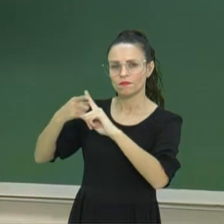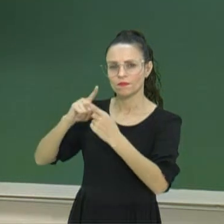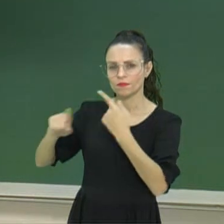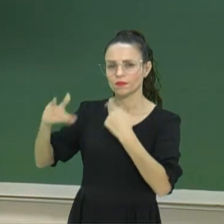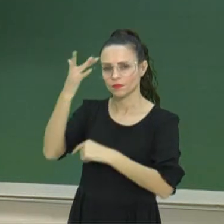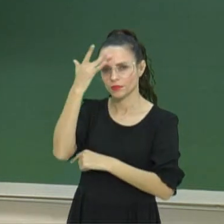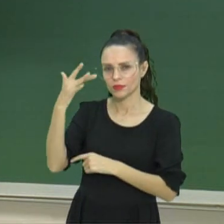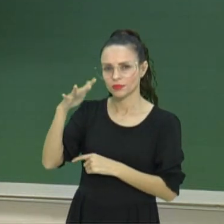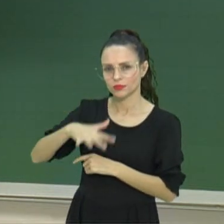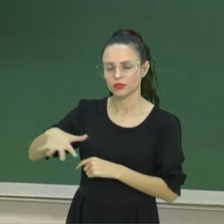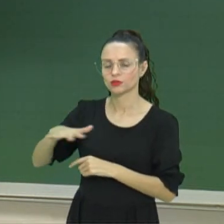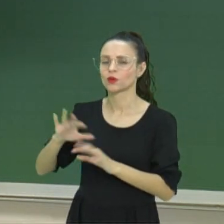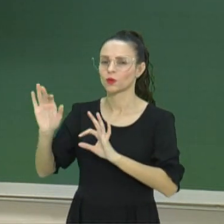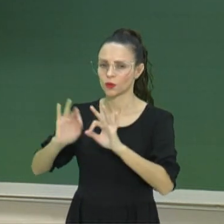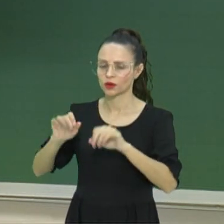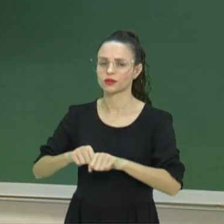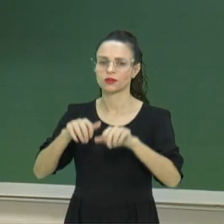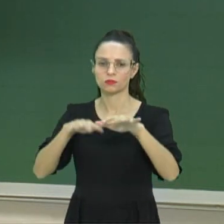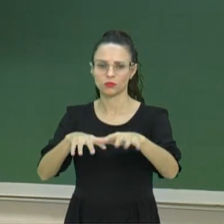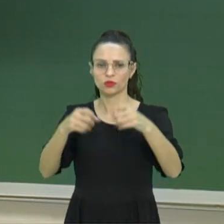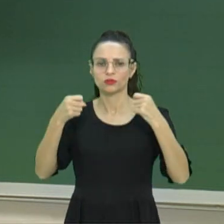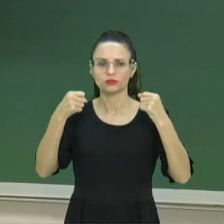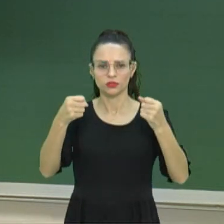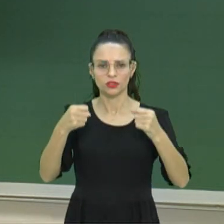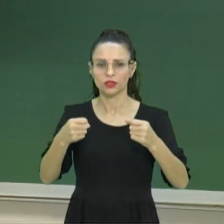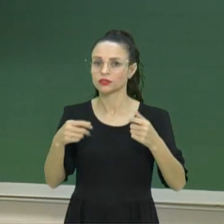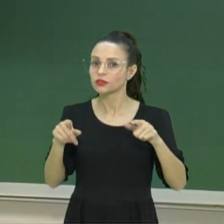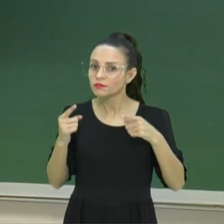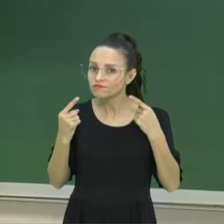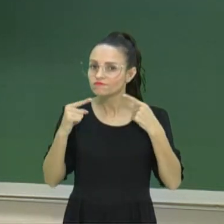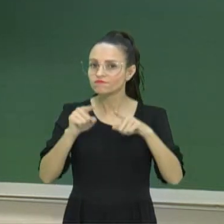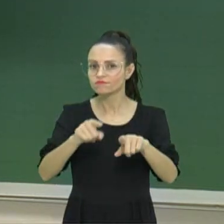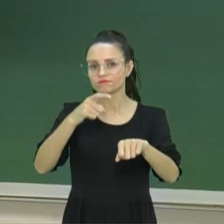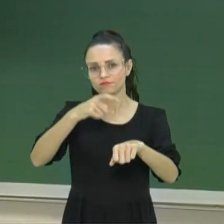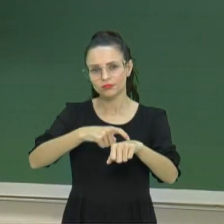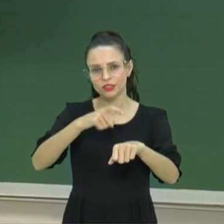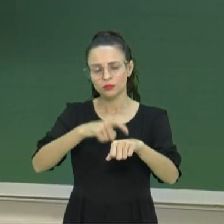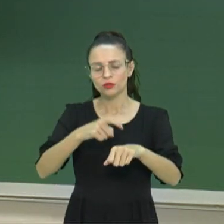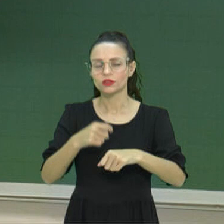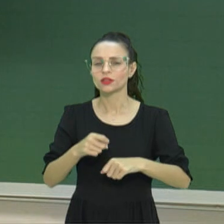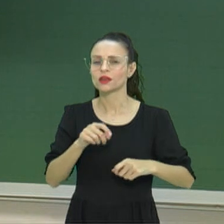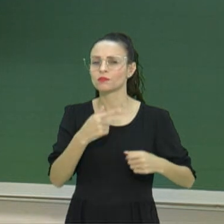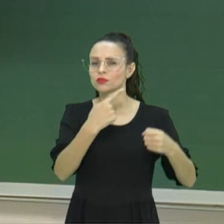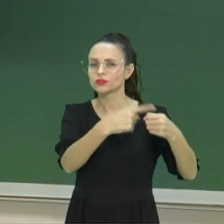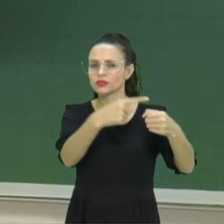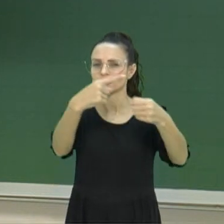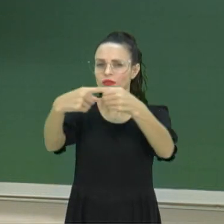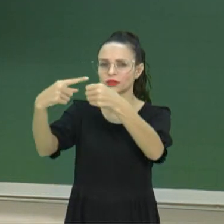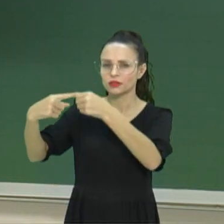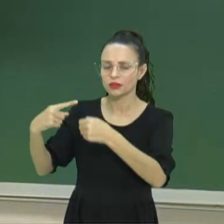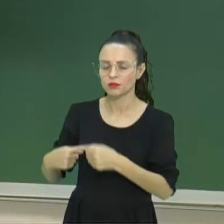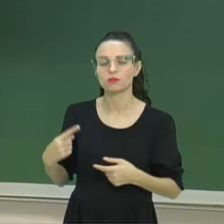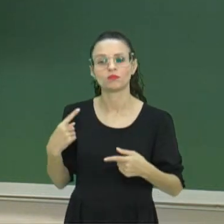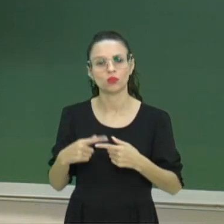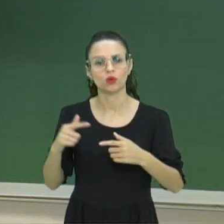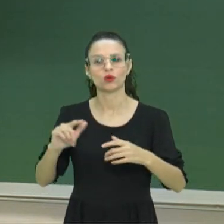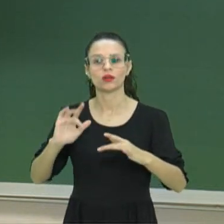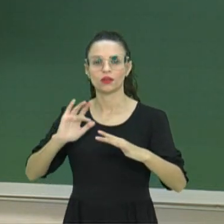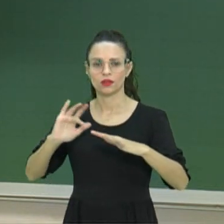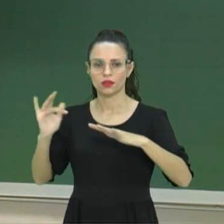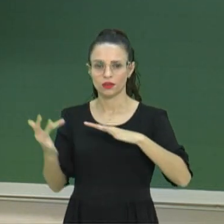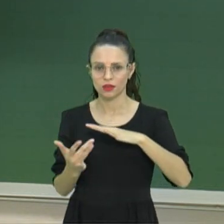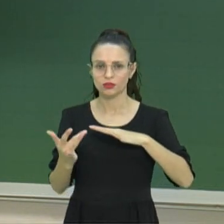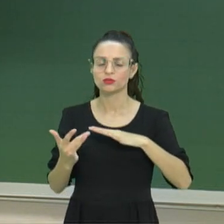protestos e que eles acontecessem de maneira simultânea, porque a rede social virtual